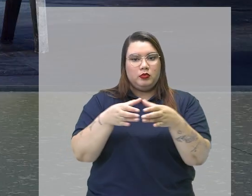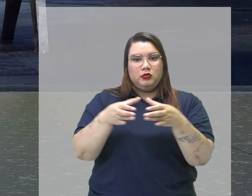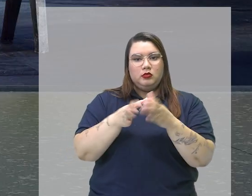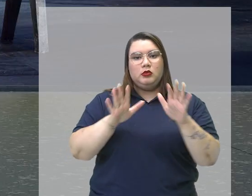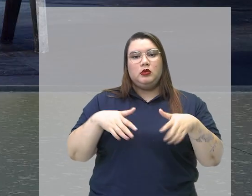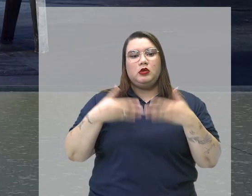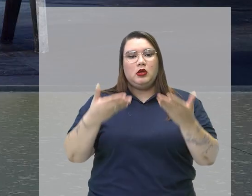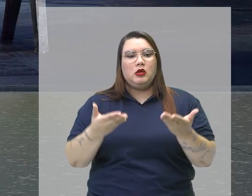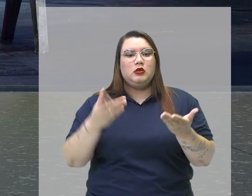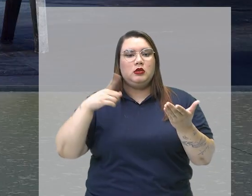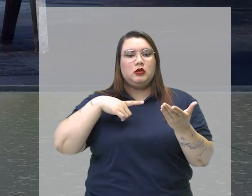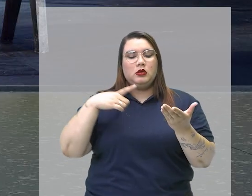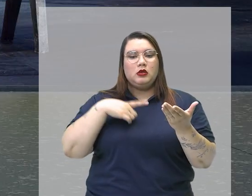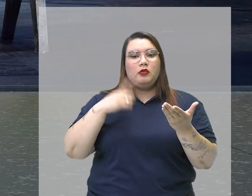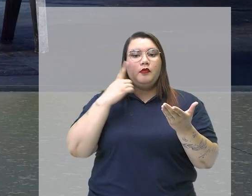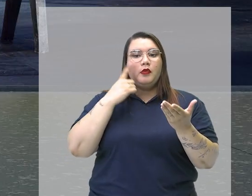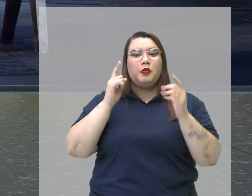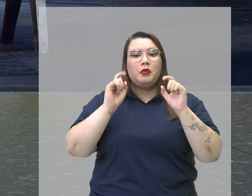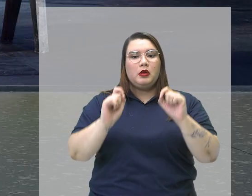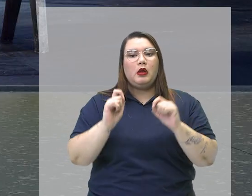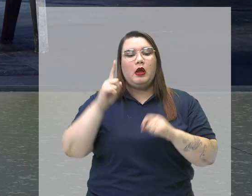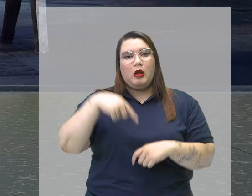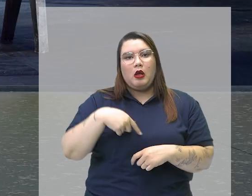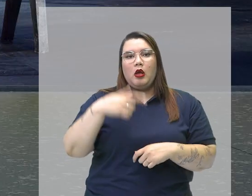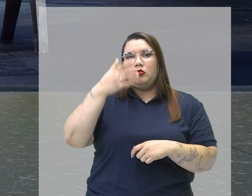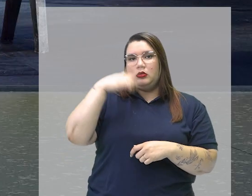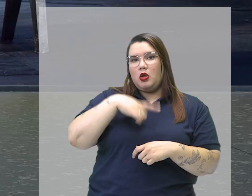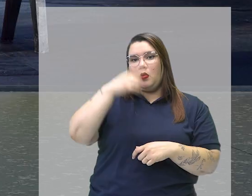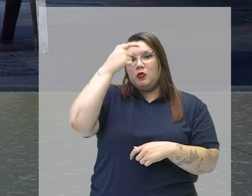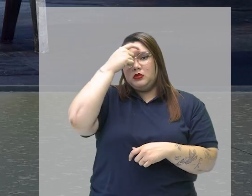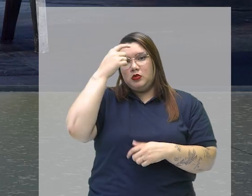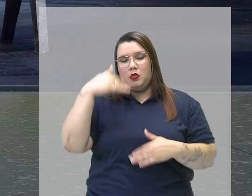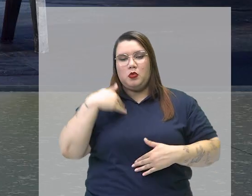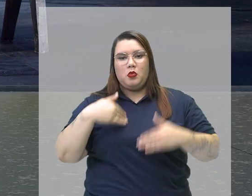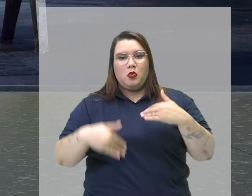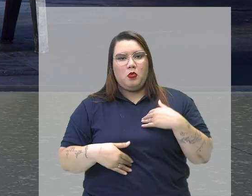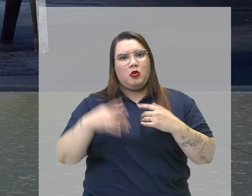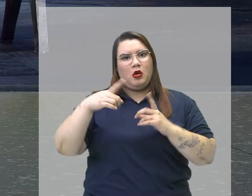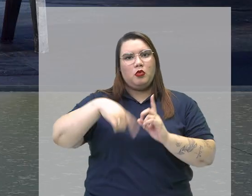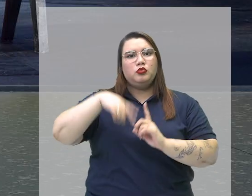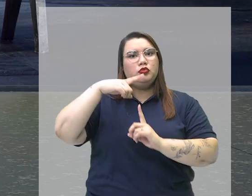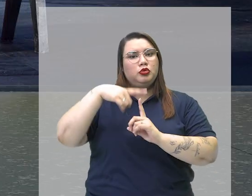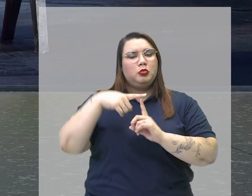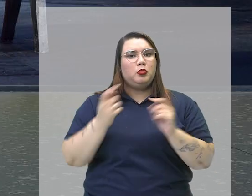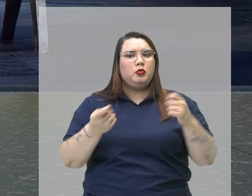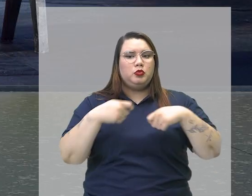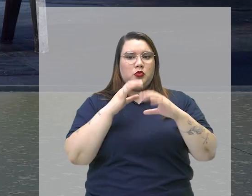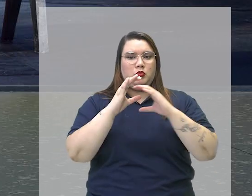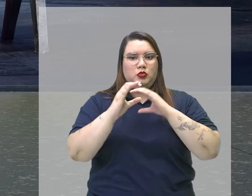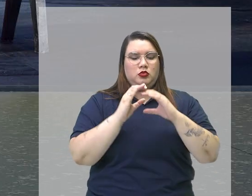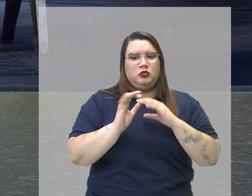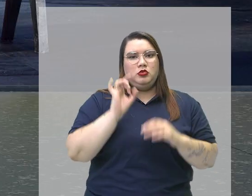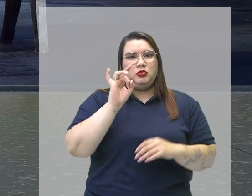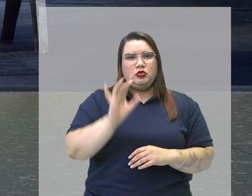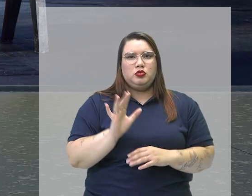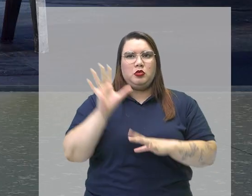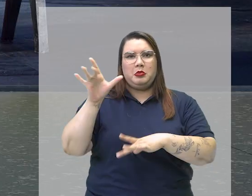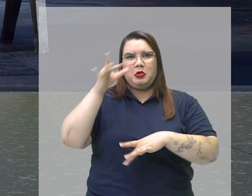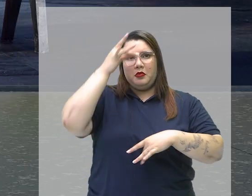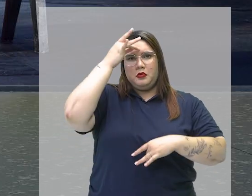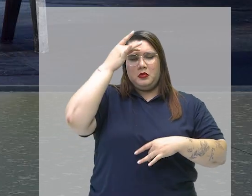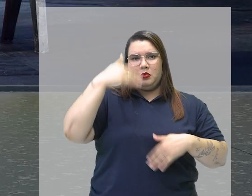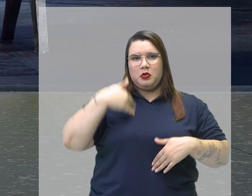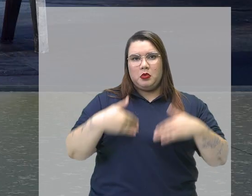coletivo, reforçando a noção, vamos prosseguir, de que o corpo é um veículo de comunicação e não apenas